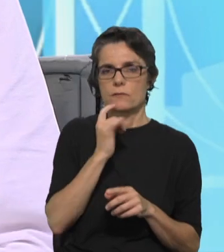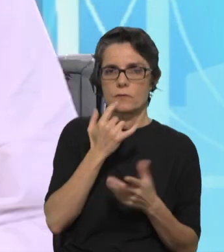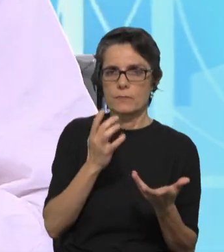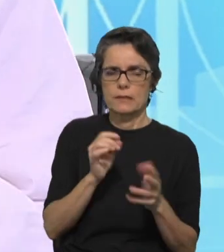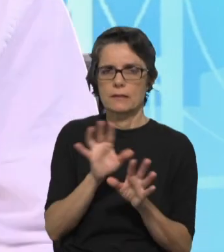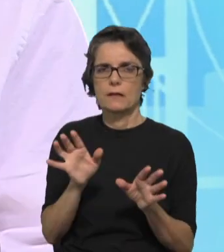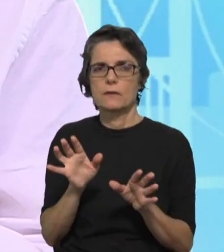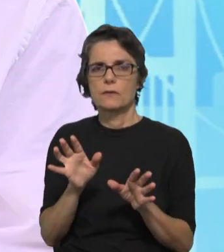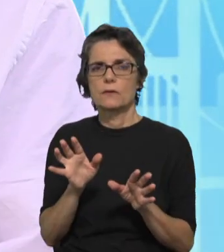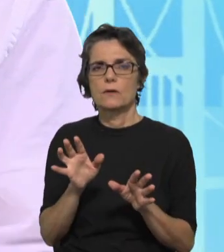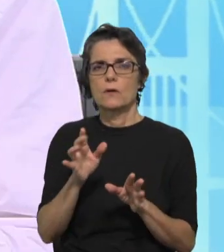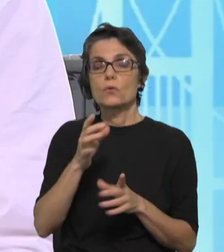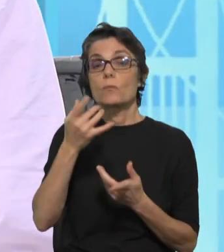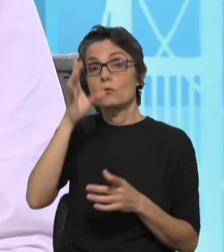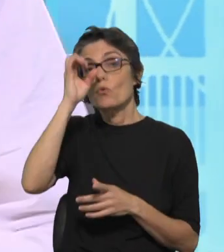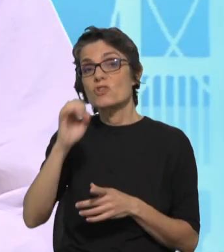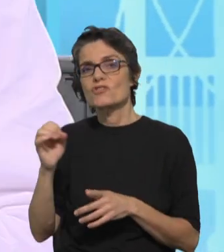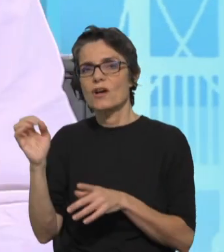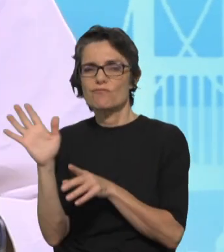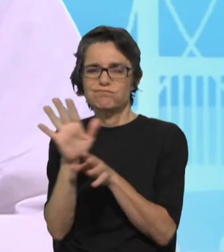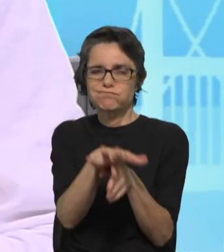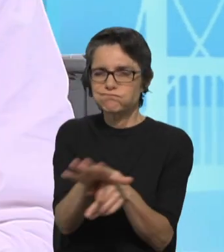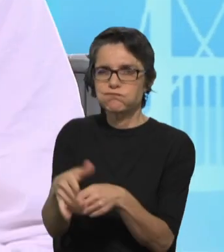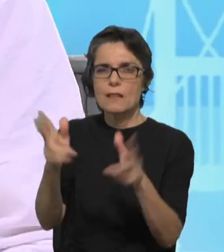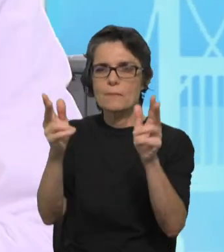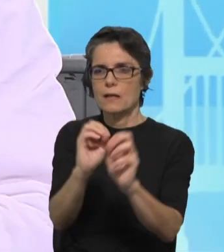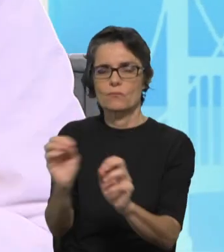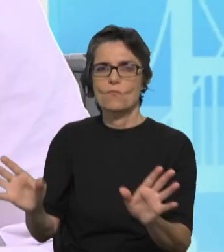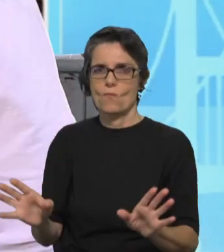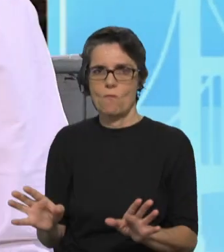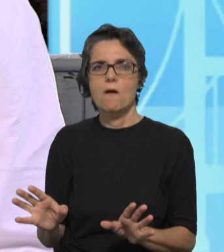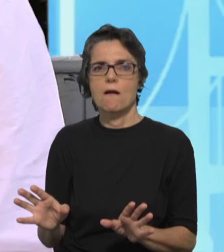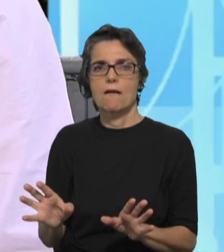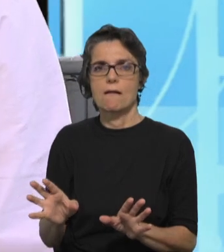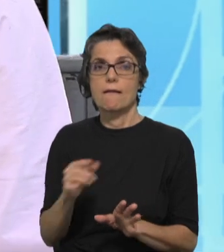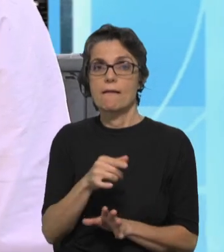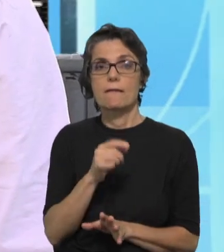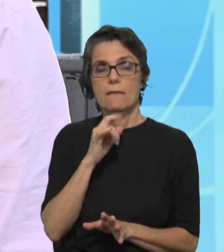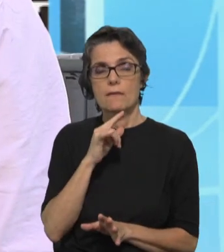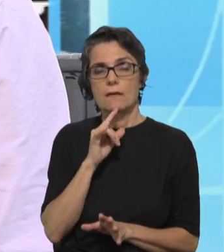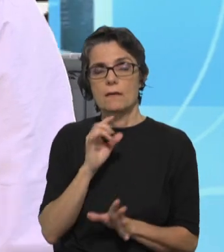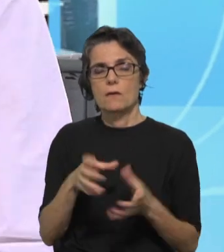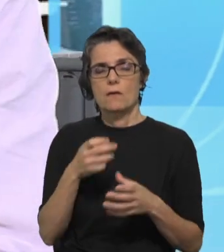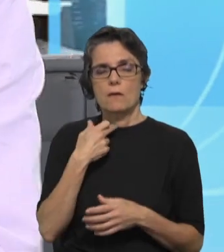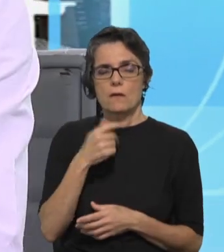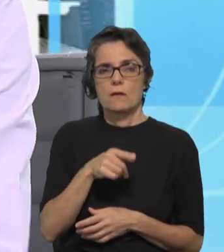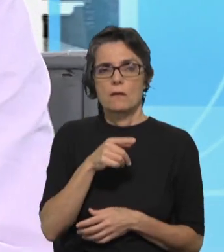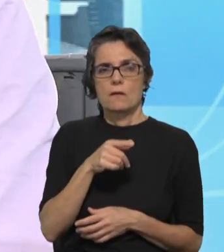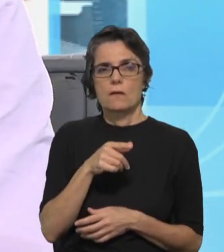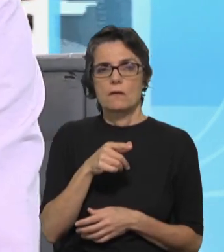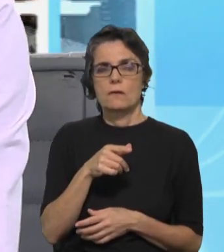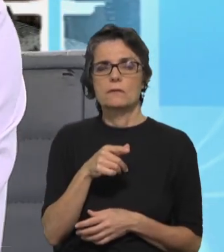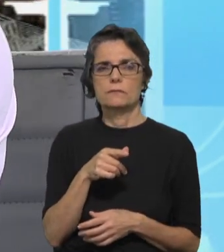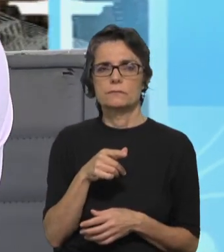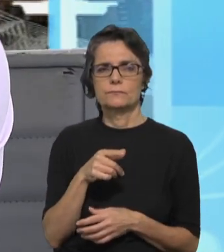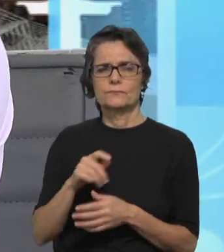necessariamente o Estado, que oprimem a liberdade dos outros e limitam. Portanto, há aqui, se calhar, um pequeno grupo que limita e oprime... Mas estas ameaças outros são